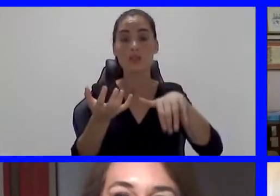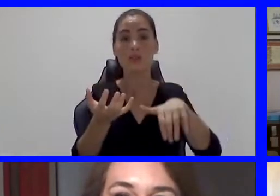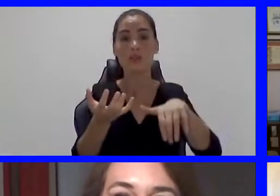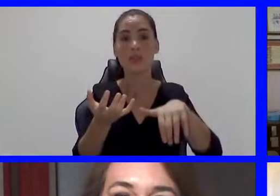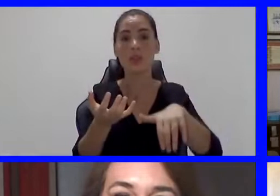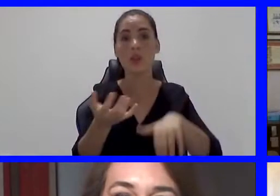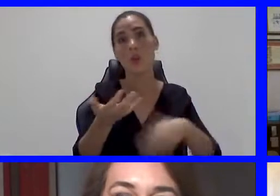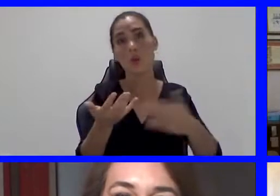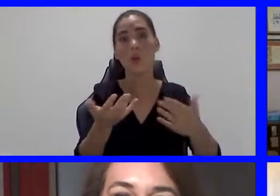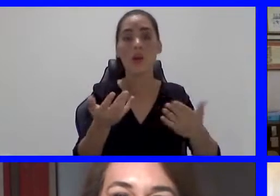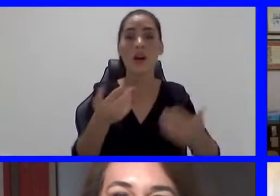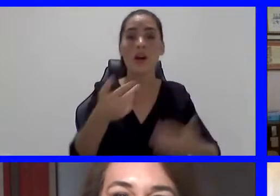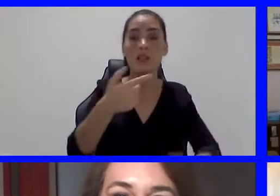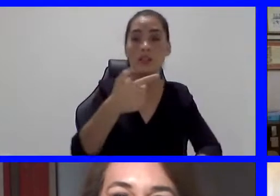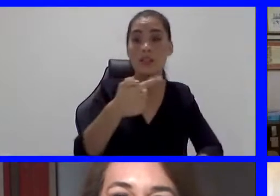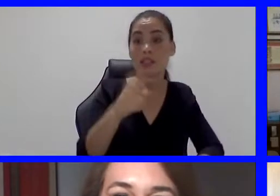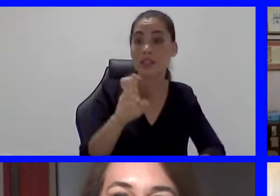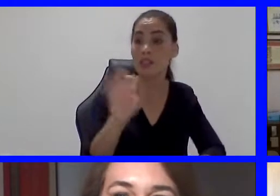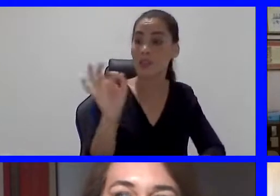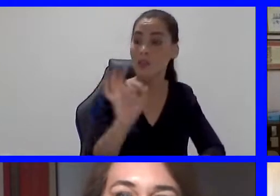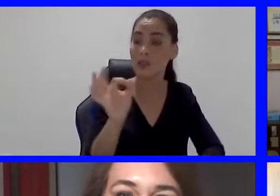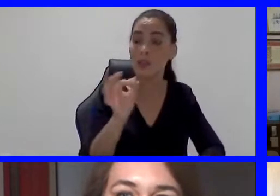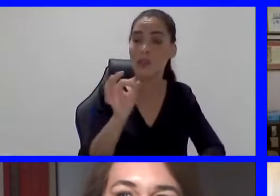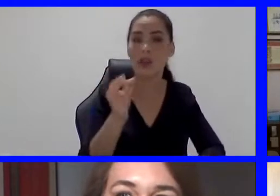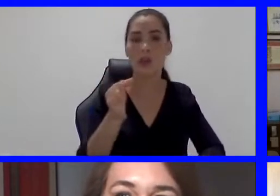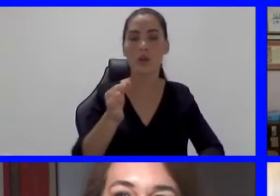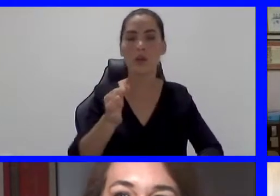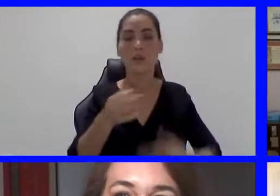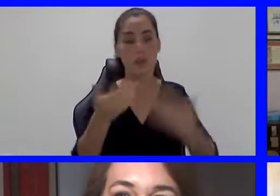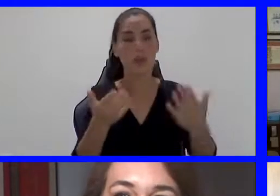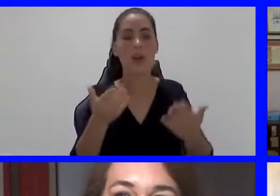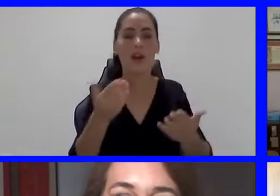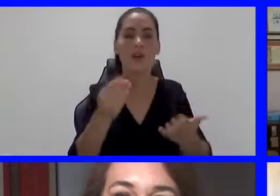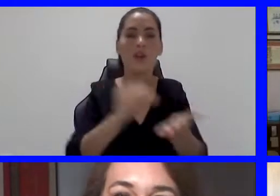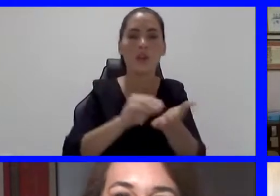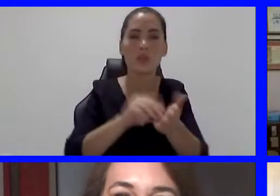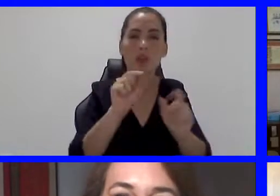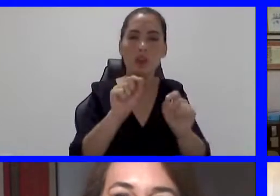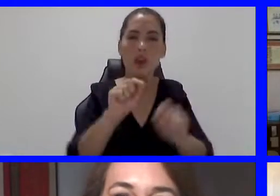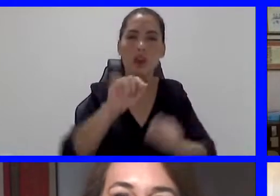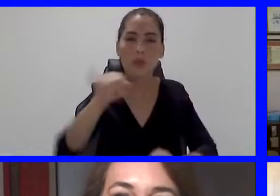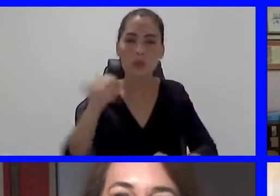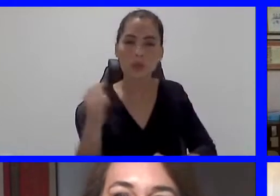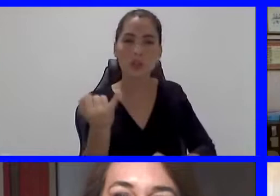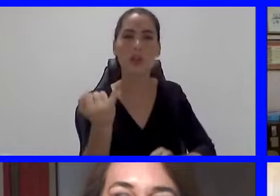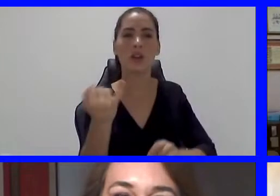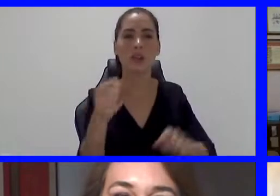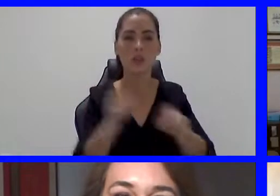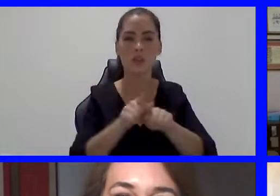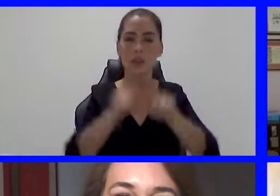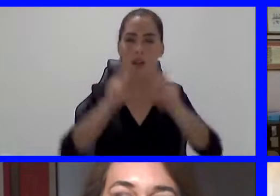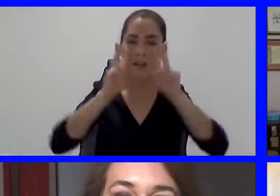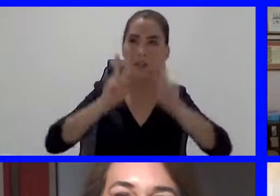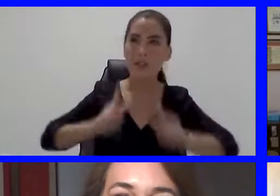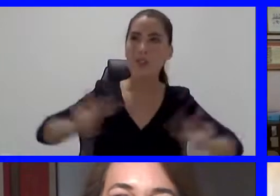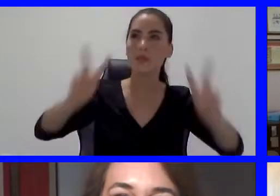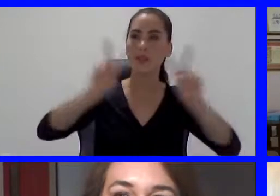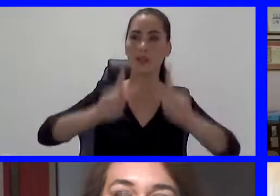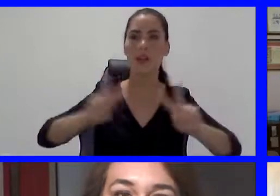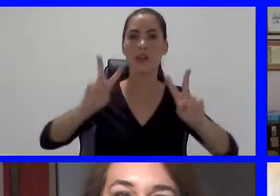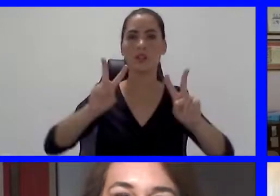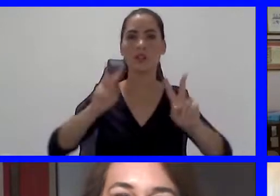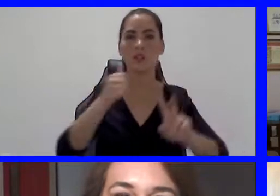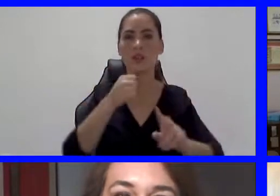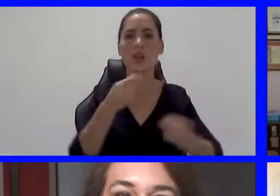significa? Que basta dar oportunidade, visibilidade para a mulher dizer que Brasil que ela quer e para quem ela quer esse